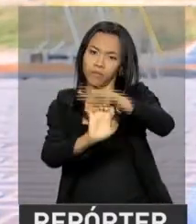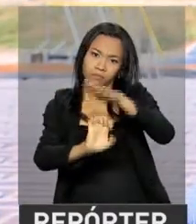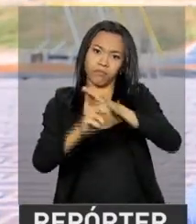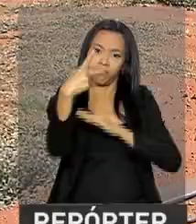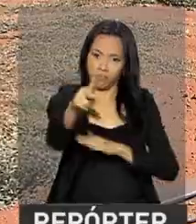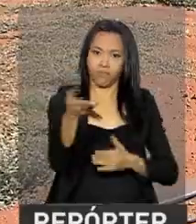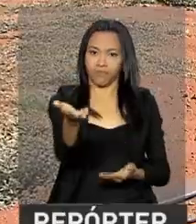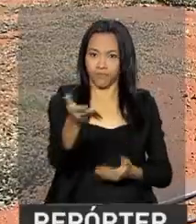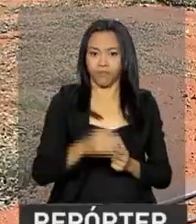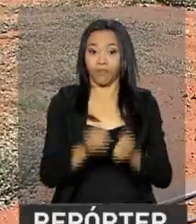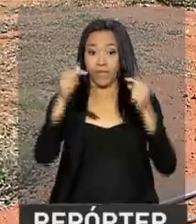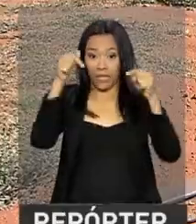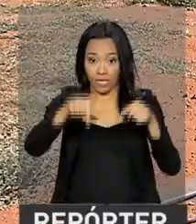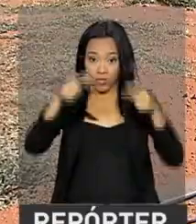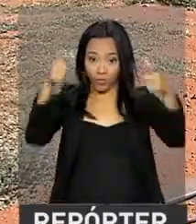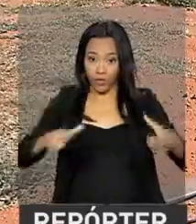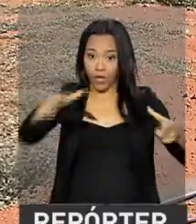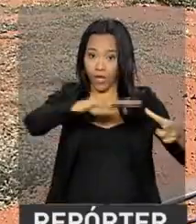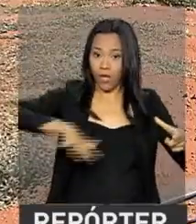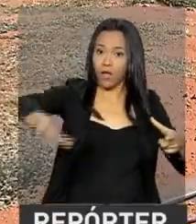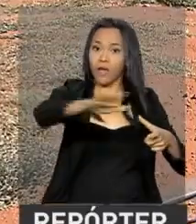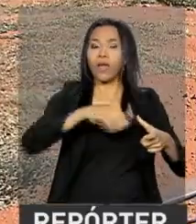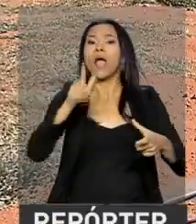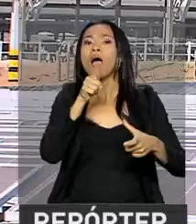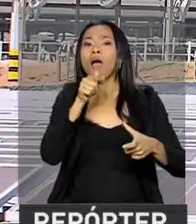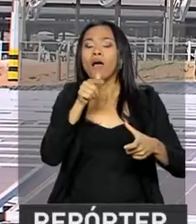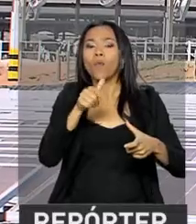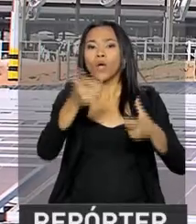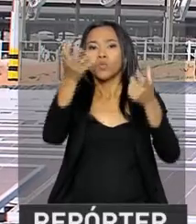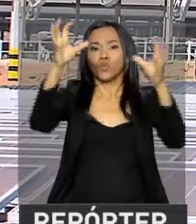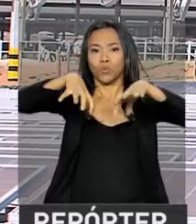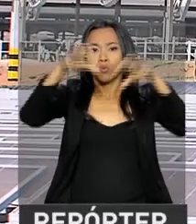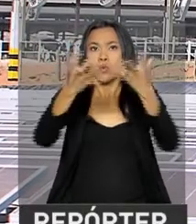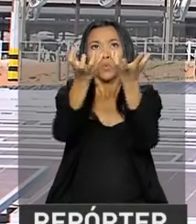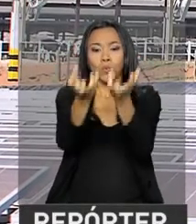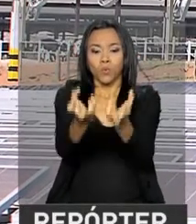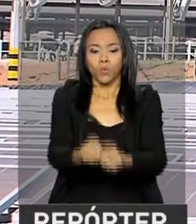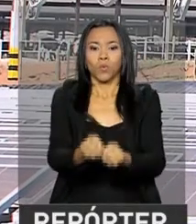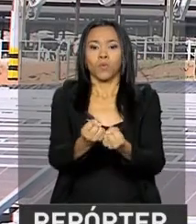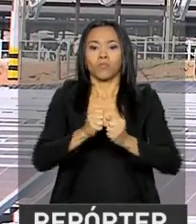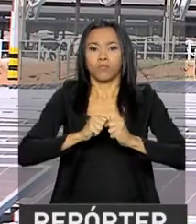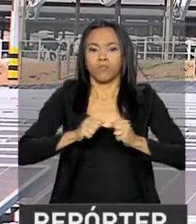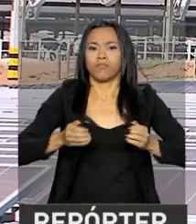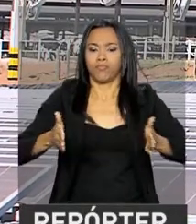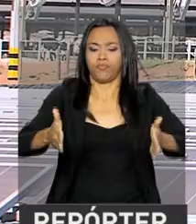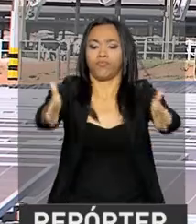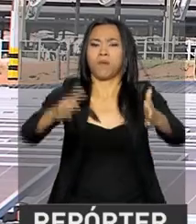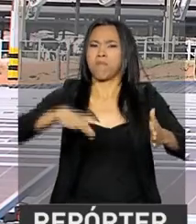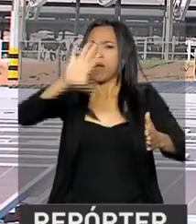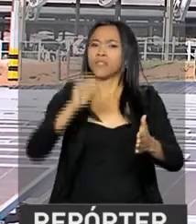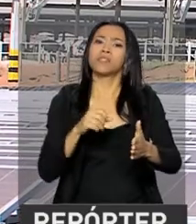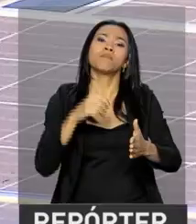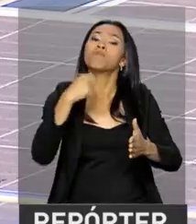hoje neste lago artificial que retém água da chuva foram instaladas mil 150 placas de